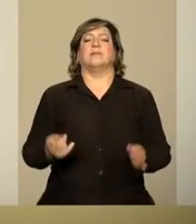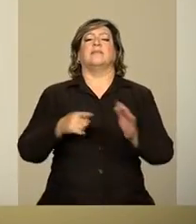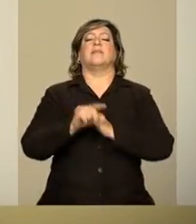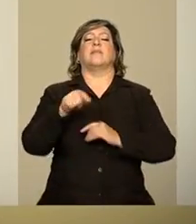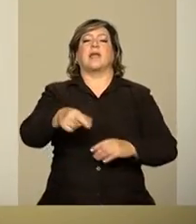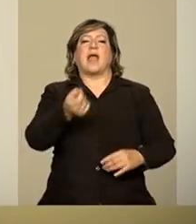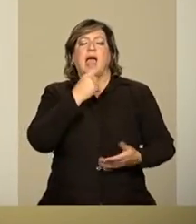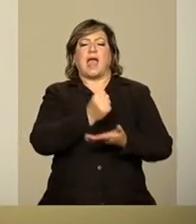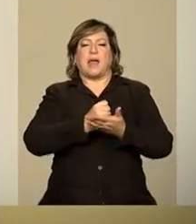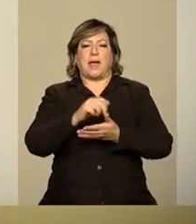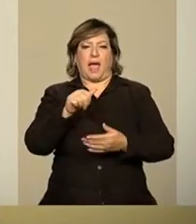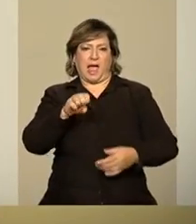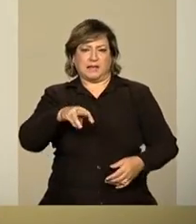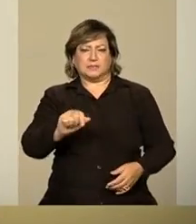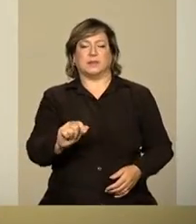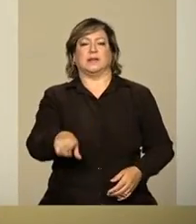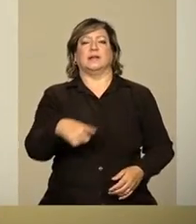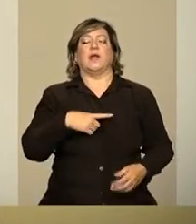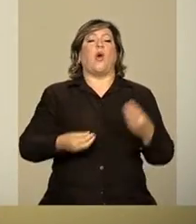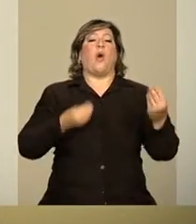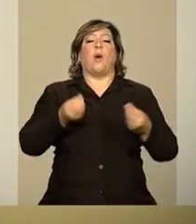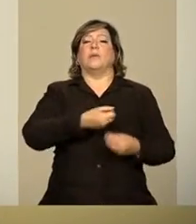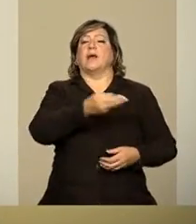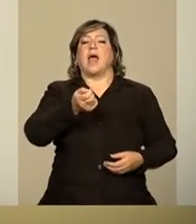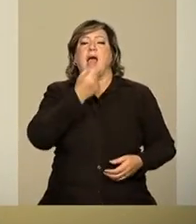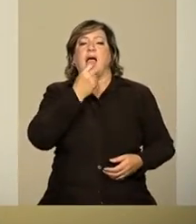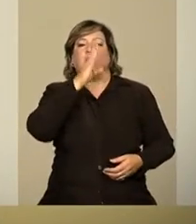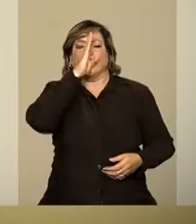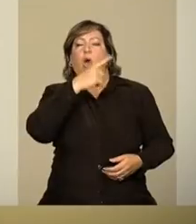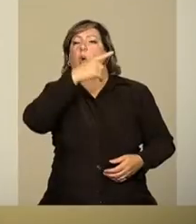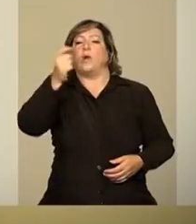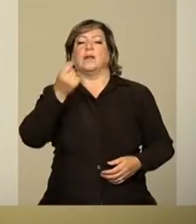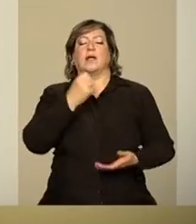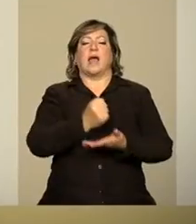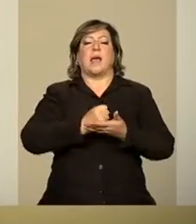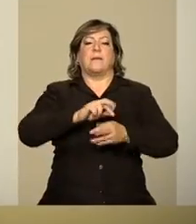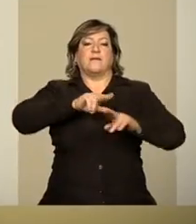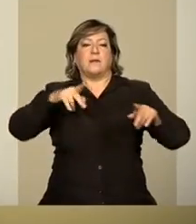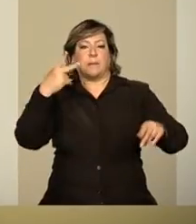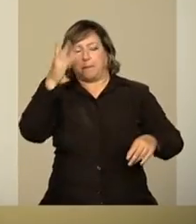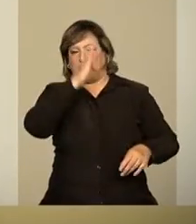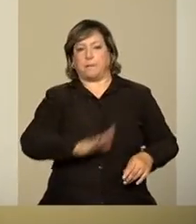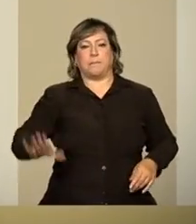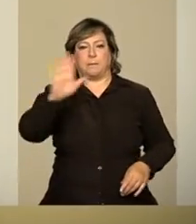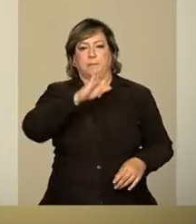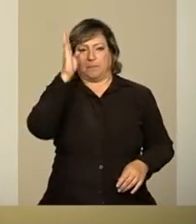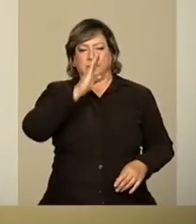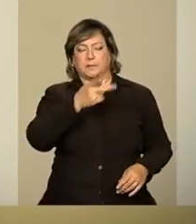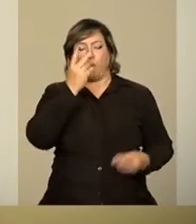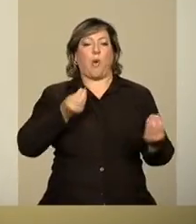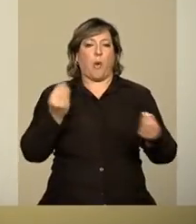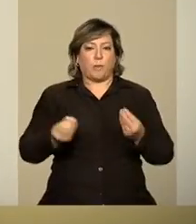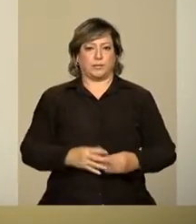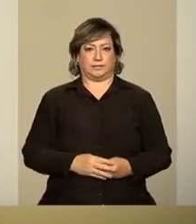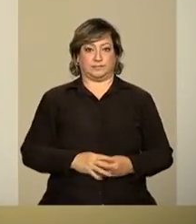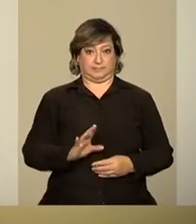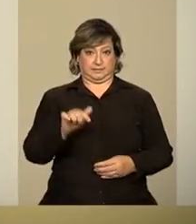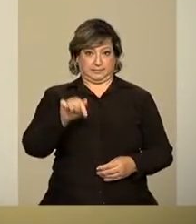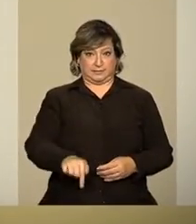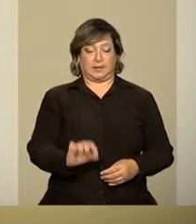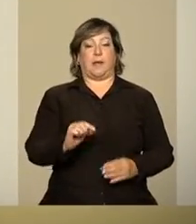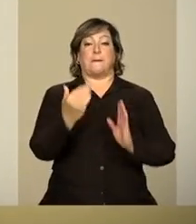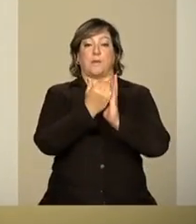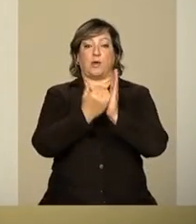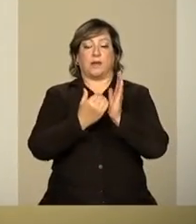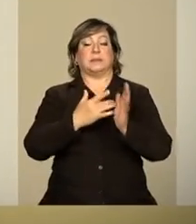além do remédio para Como anda a distribuição gratuita de outros medicamentos para a população brasileira Luciano você sabe que o